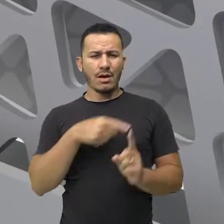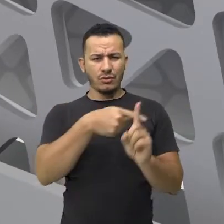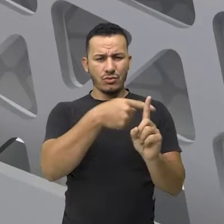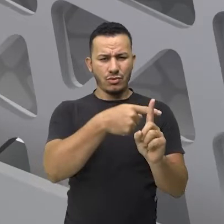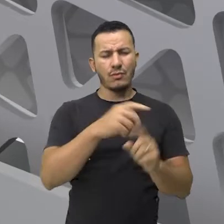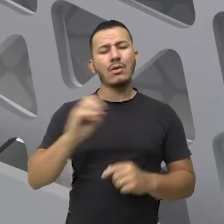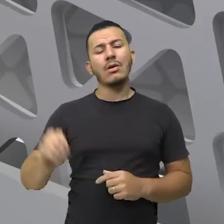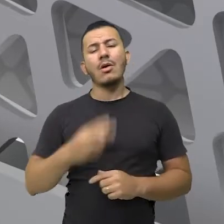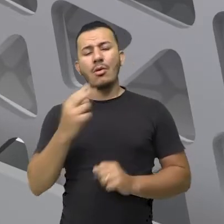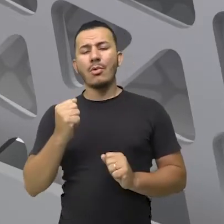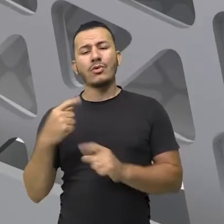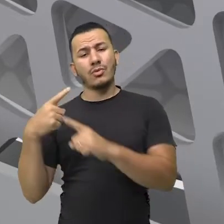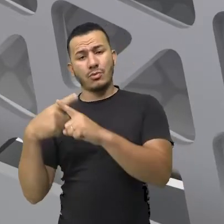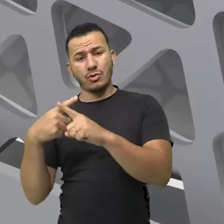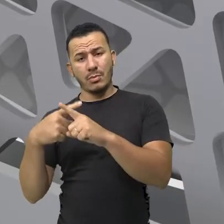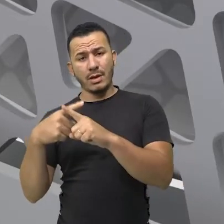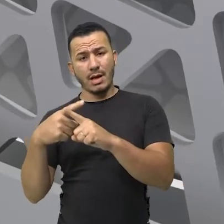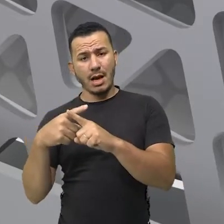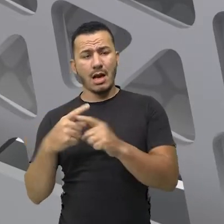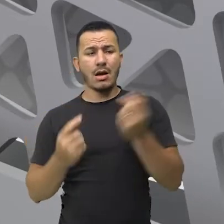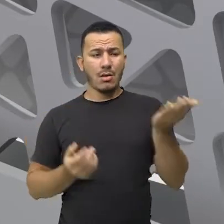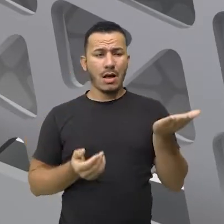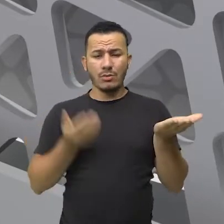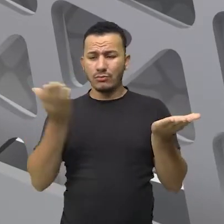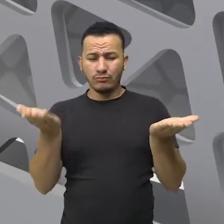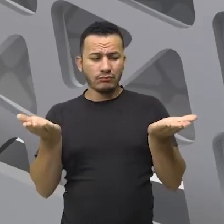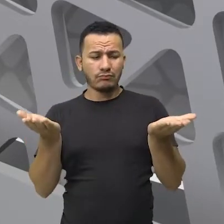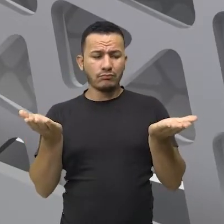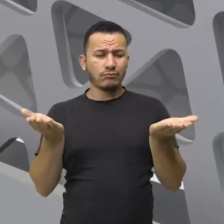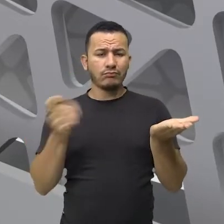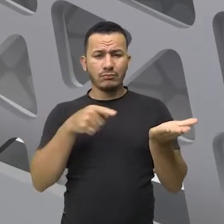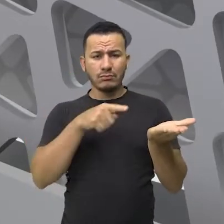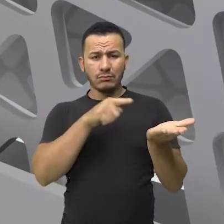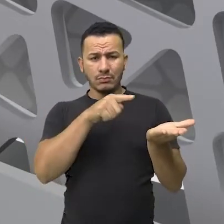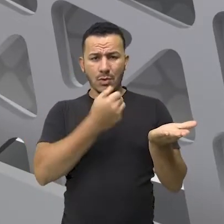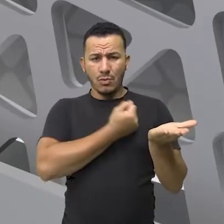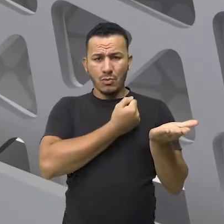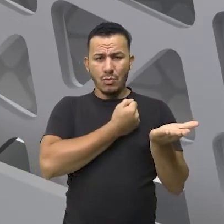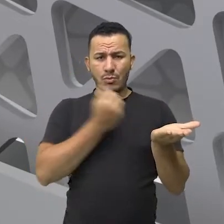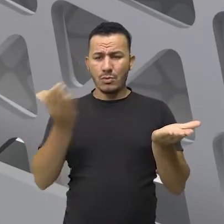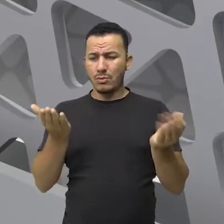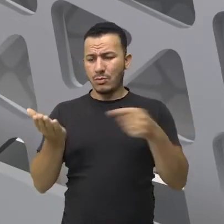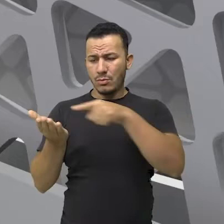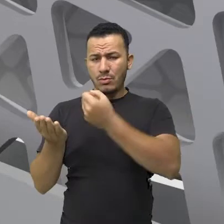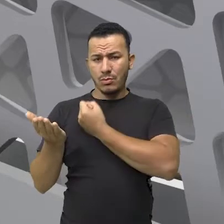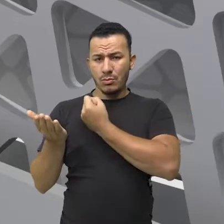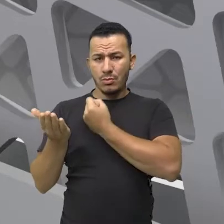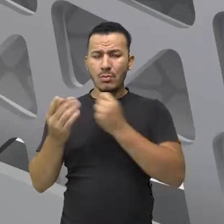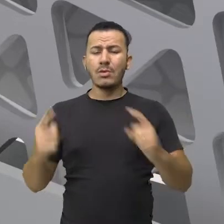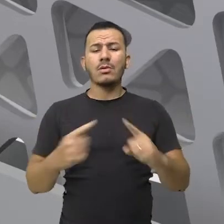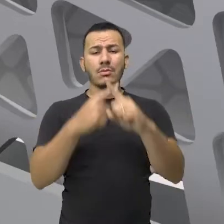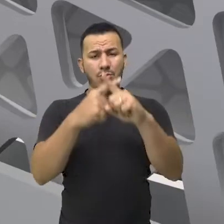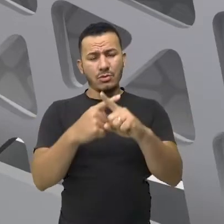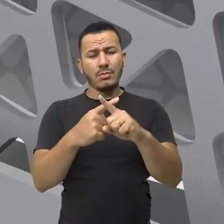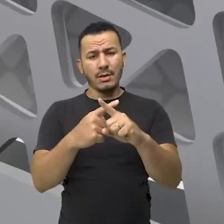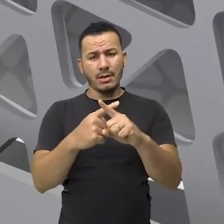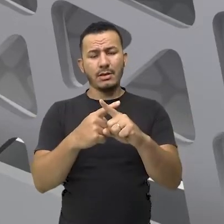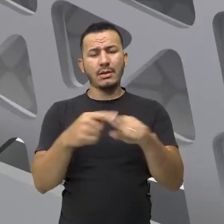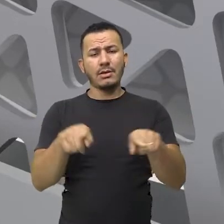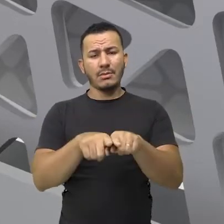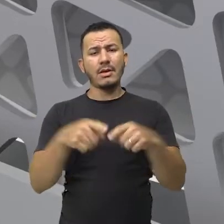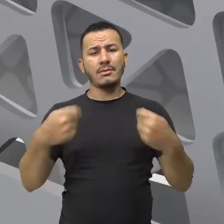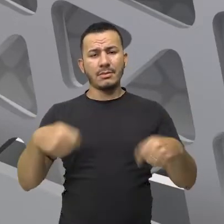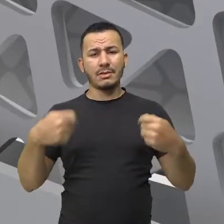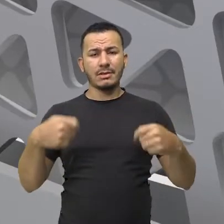balança. Se eu multiplicar um lado da balança por um número, os elementos que eu tenho de um lado, eu tenho que também multiplicar os elementos do outro